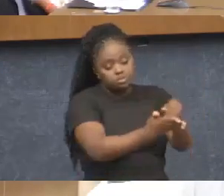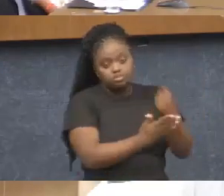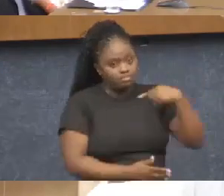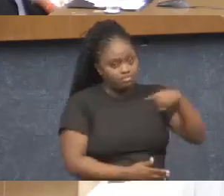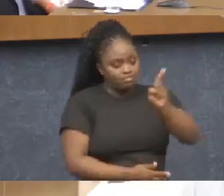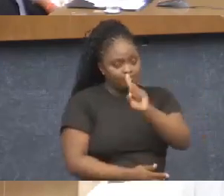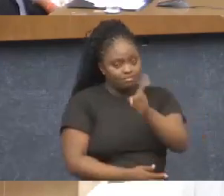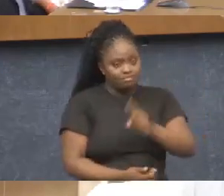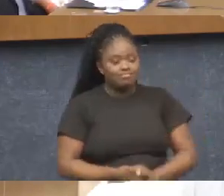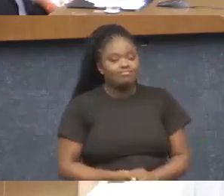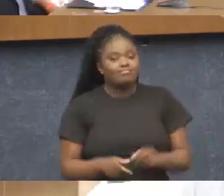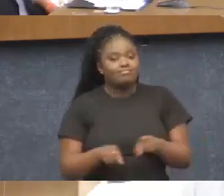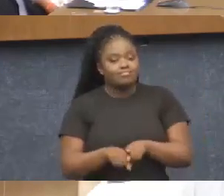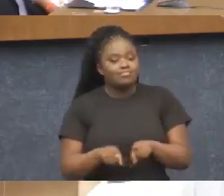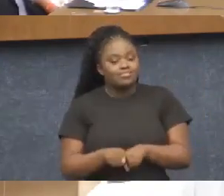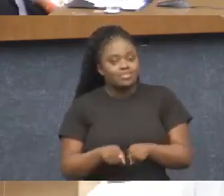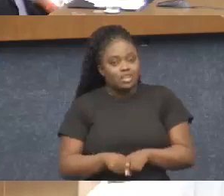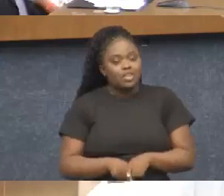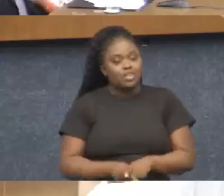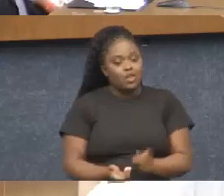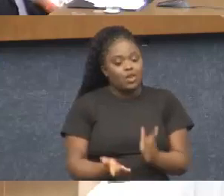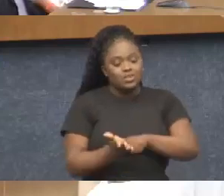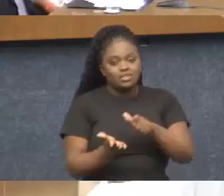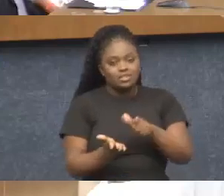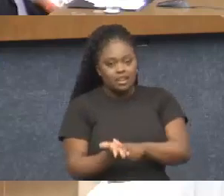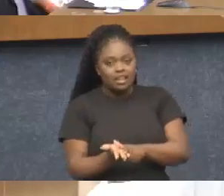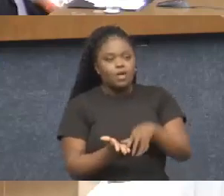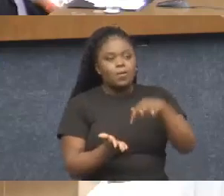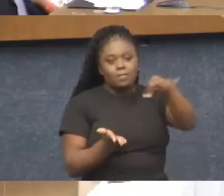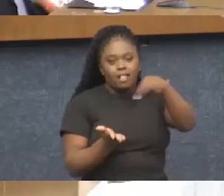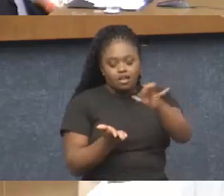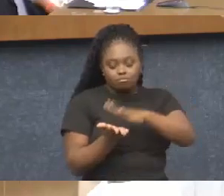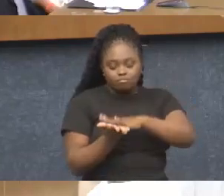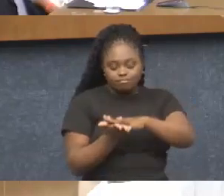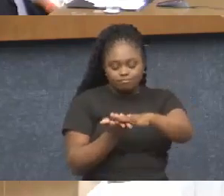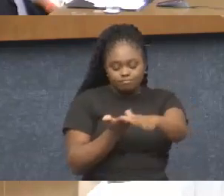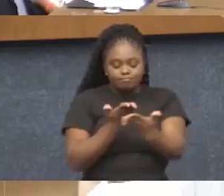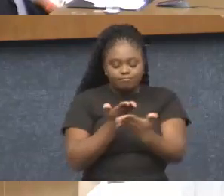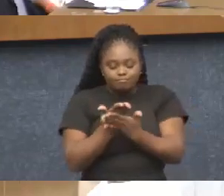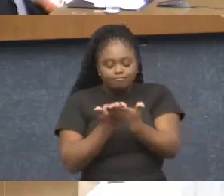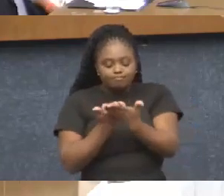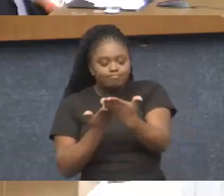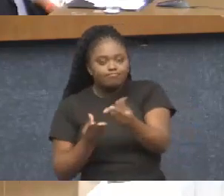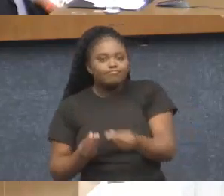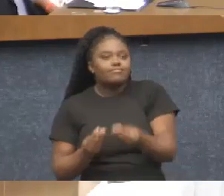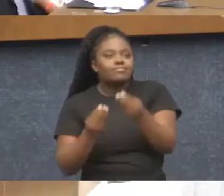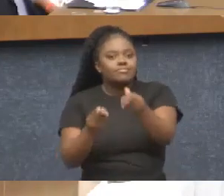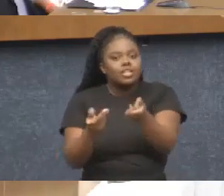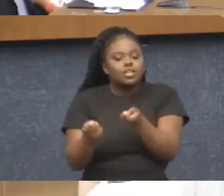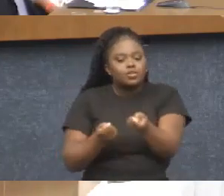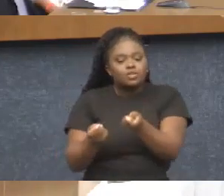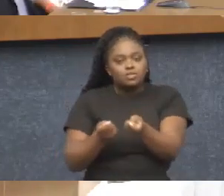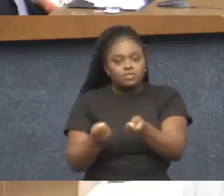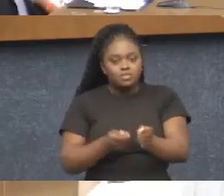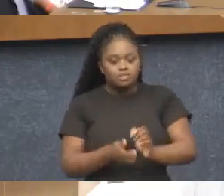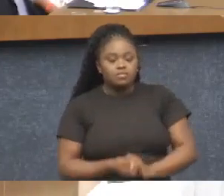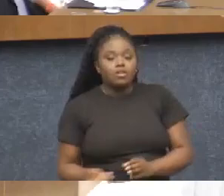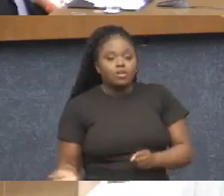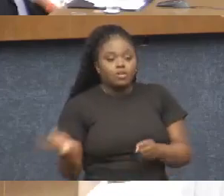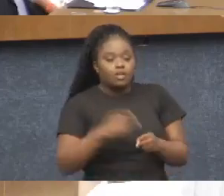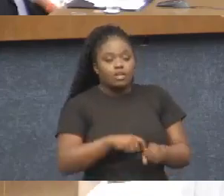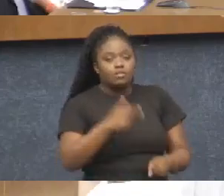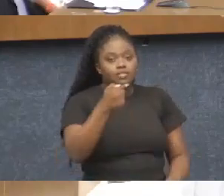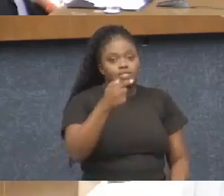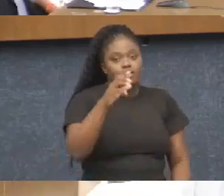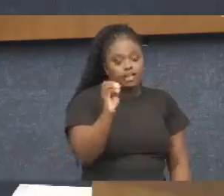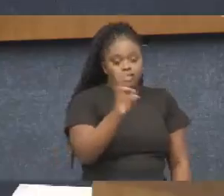Quando a gente plastificava os ingressos para poder reutilizar e economizar. Quando a gente voltava com R$70 do show, depois de 4 horas de